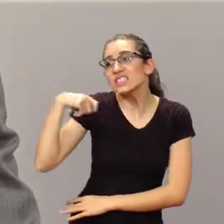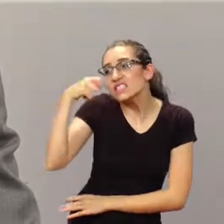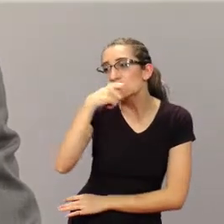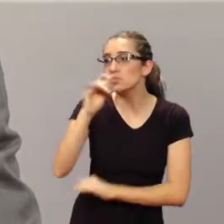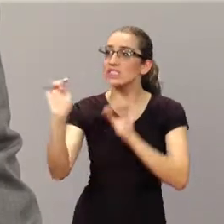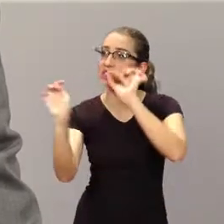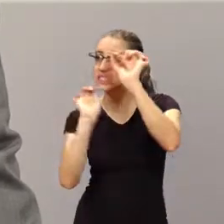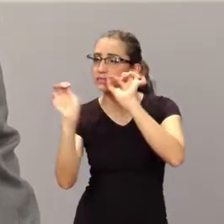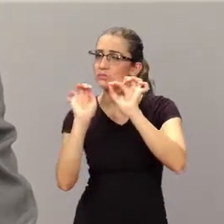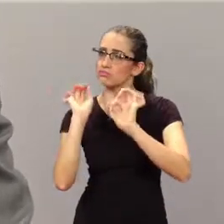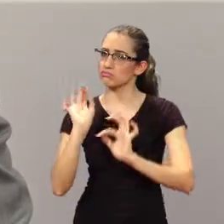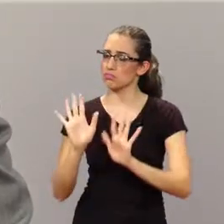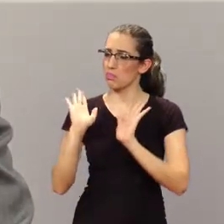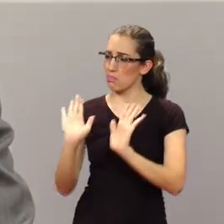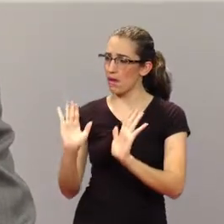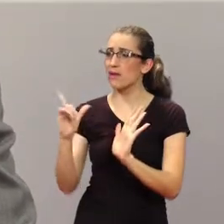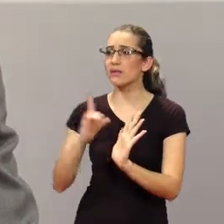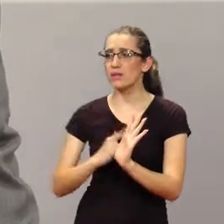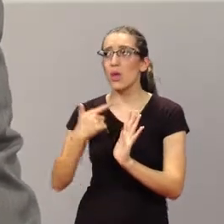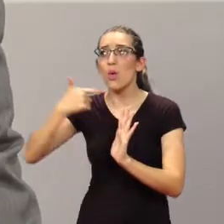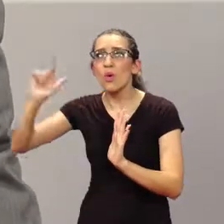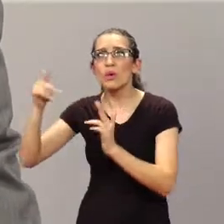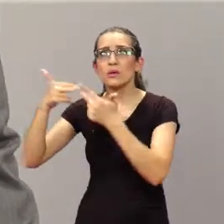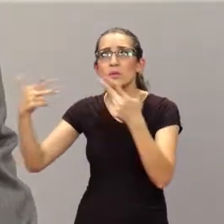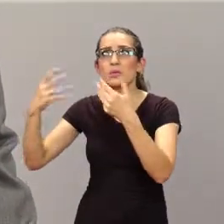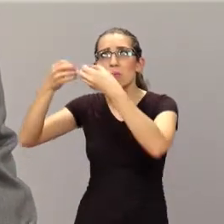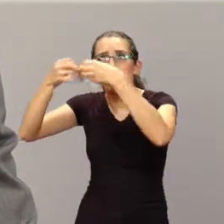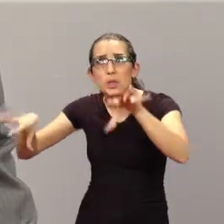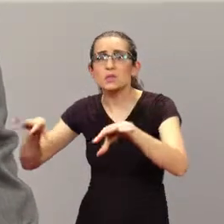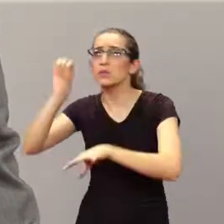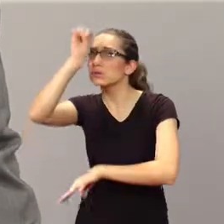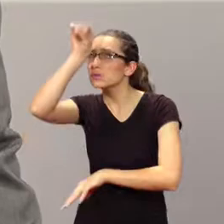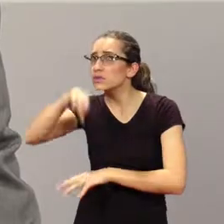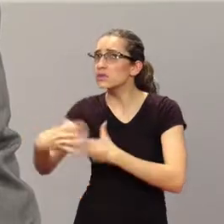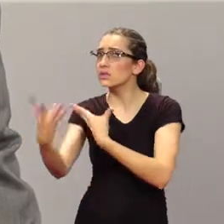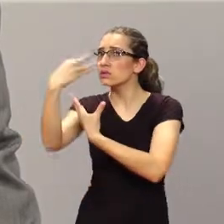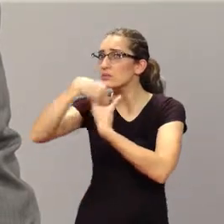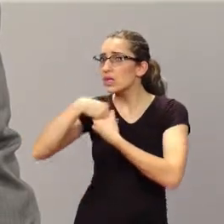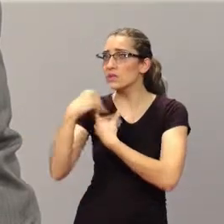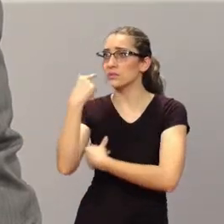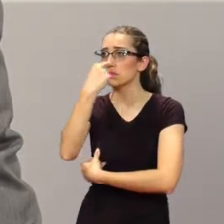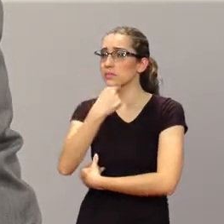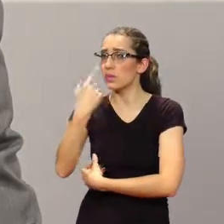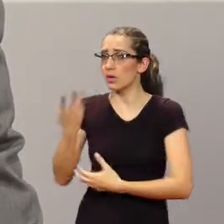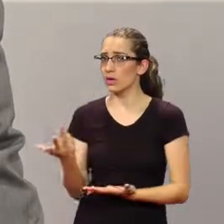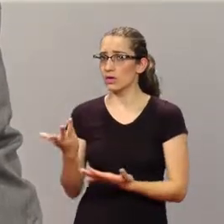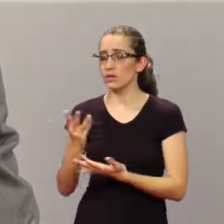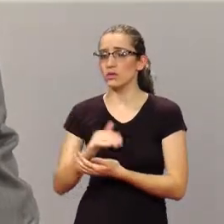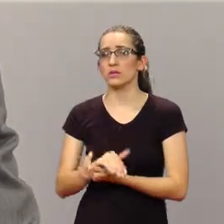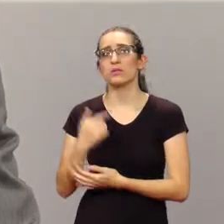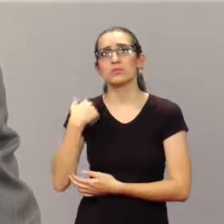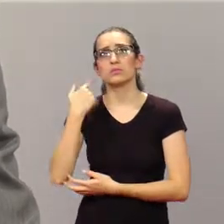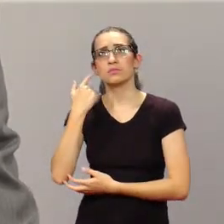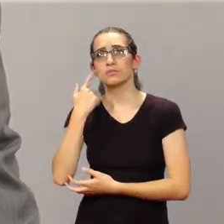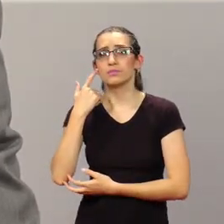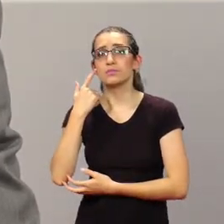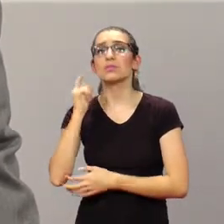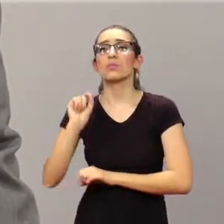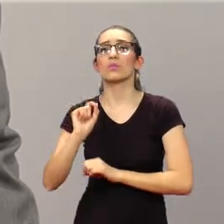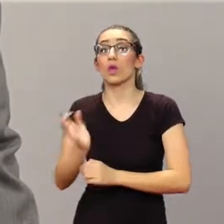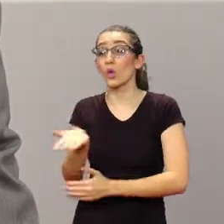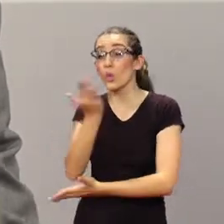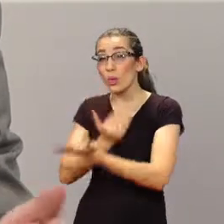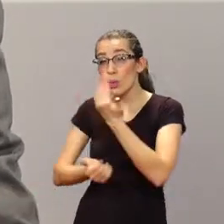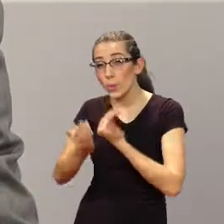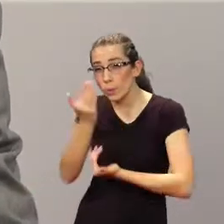da higienização que está prejudicando, né, aquele ecossistema intrabucal. Então, o consumo de